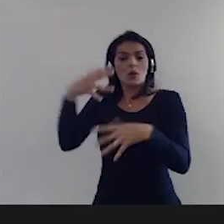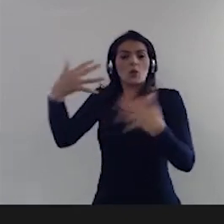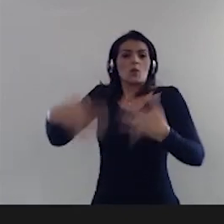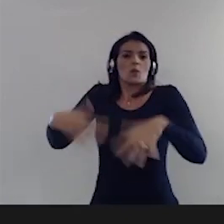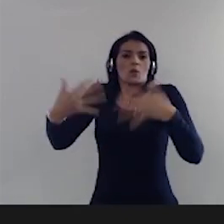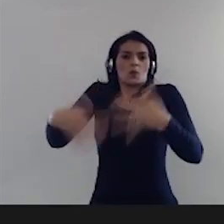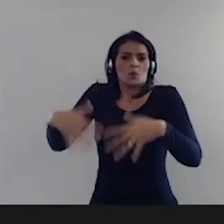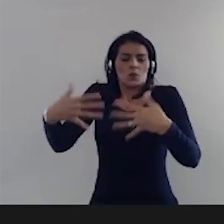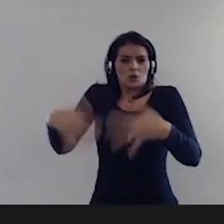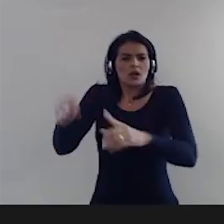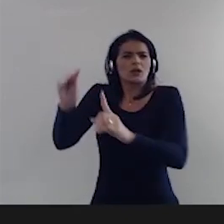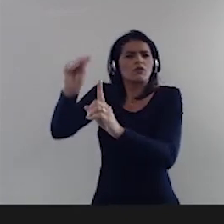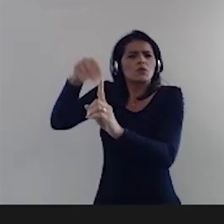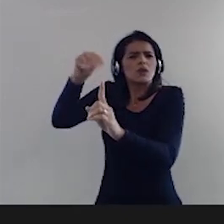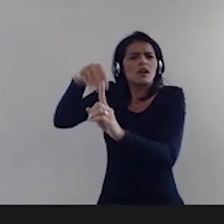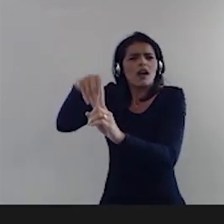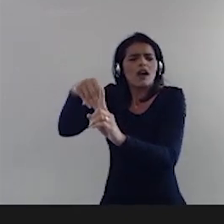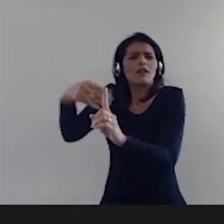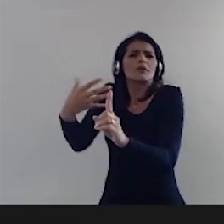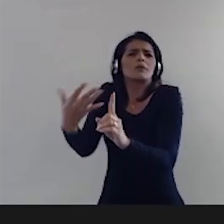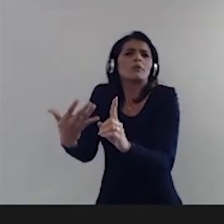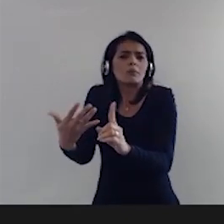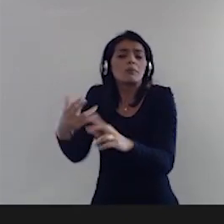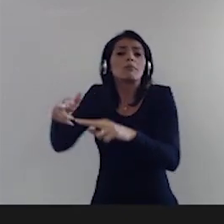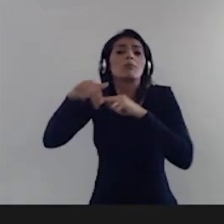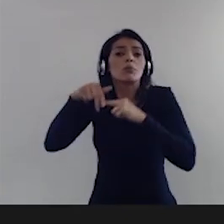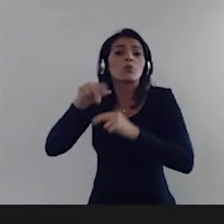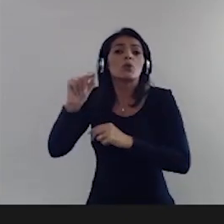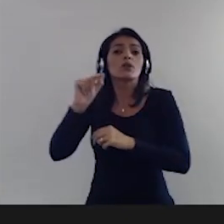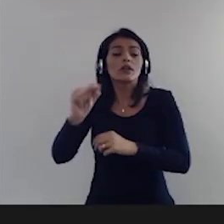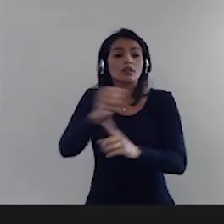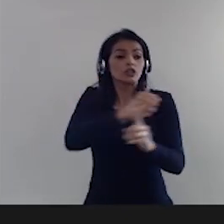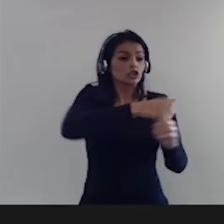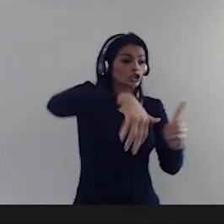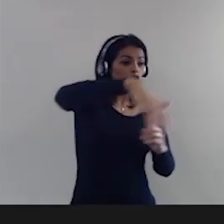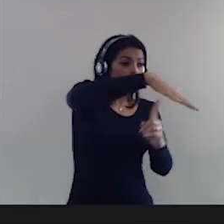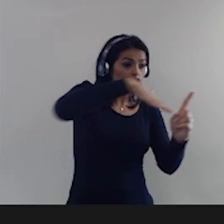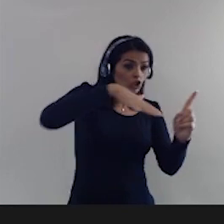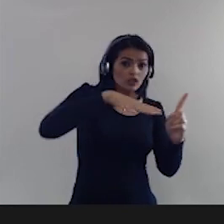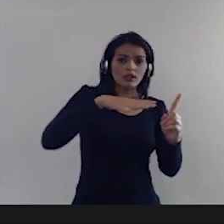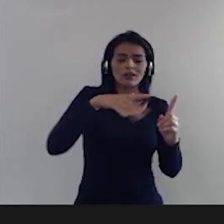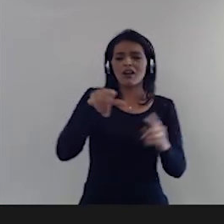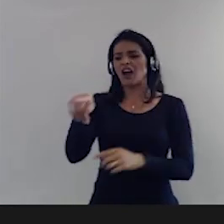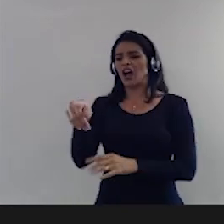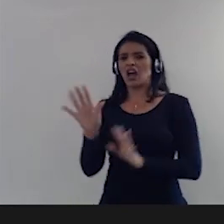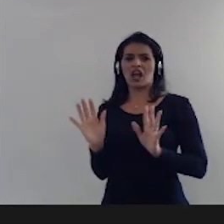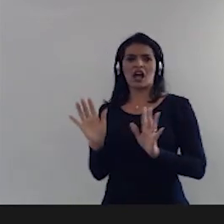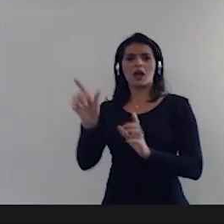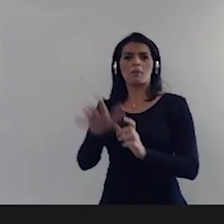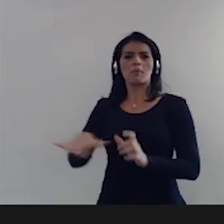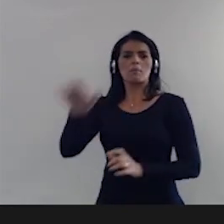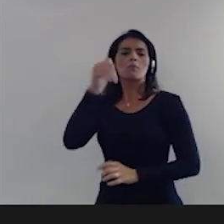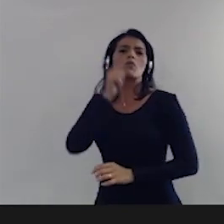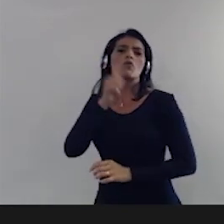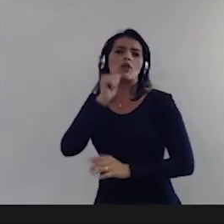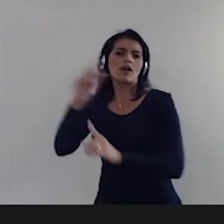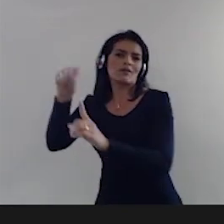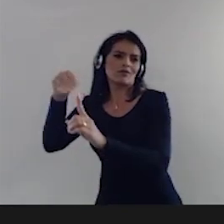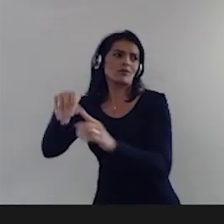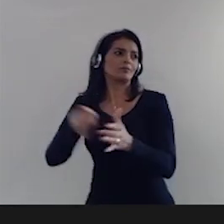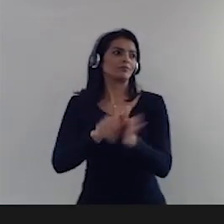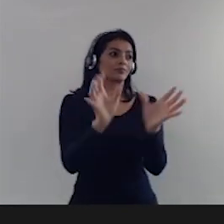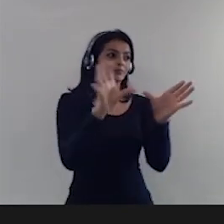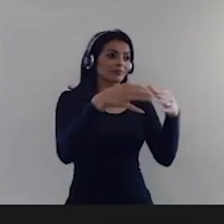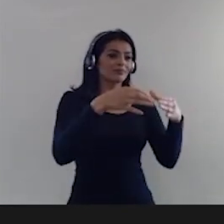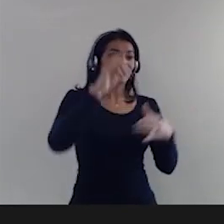encontra em situação de vulnerabilidade, porque a sociedade compreende dessa forma, que é o caso das mulheres, os negros e